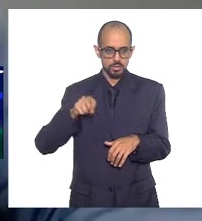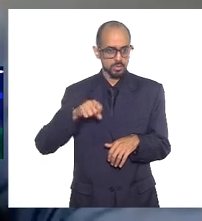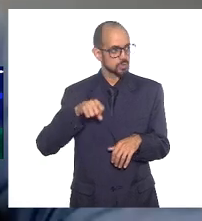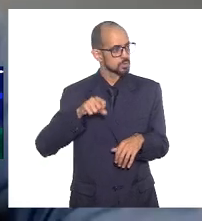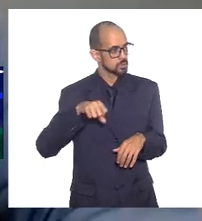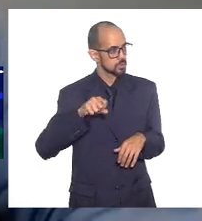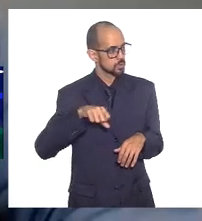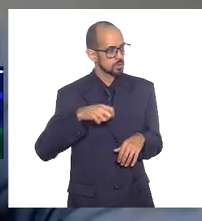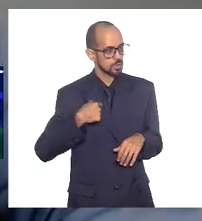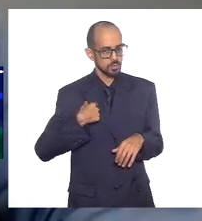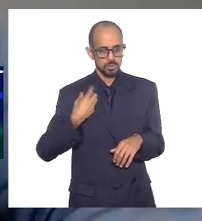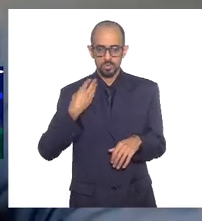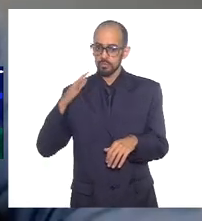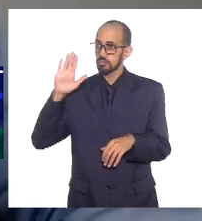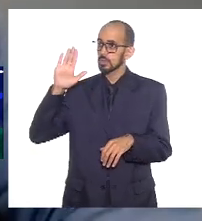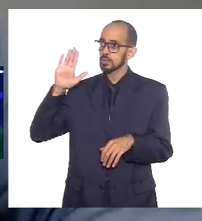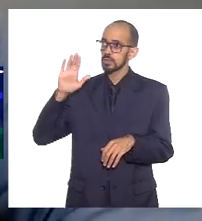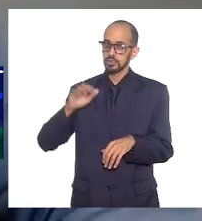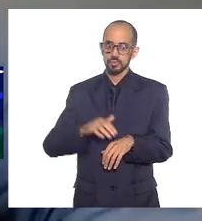Então,